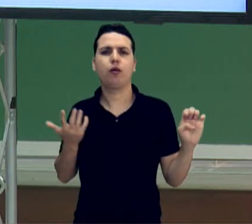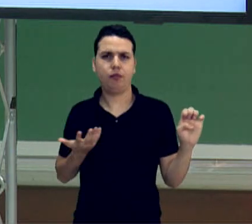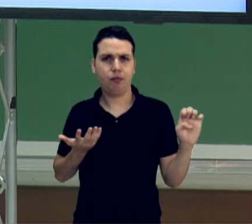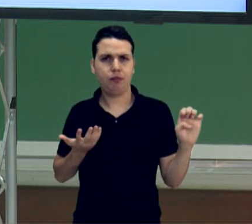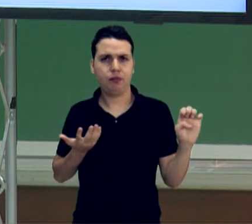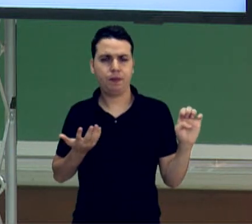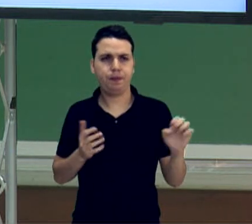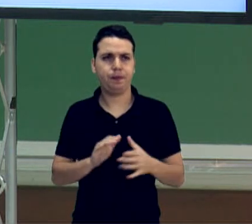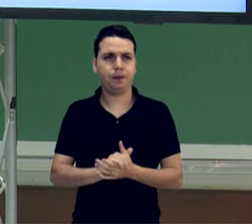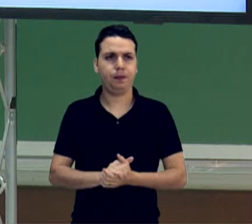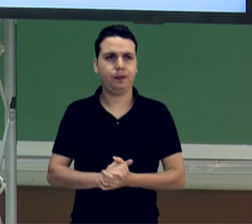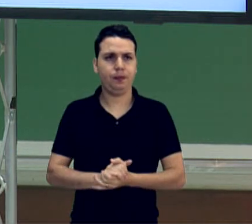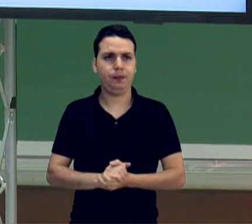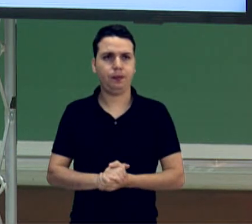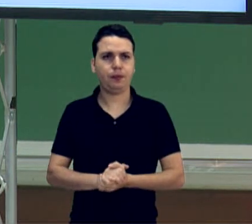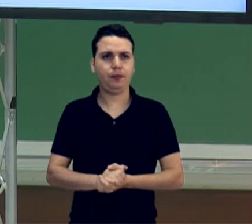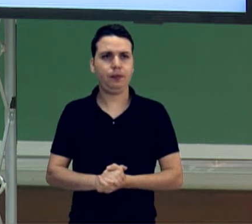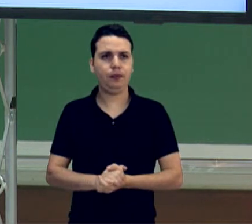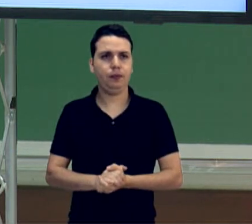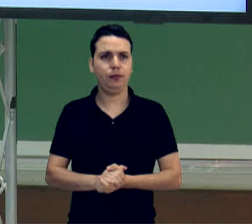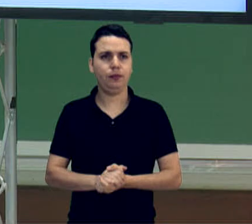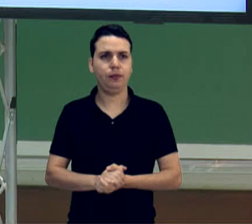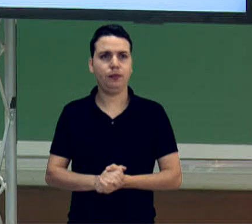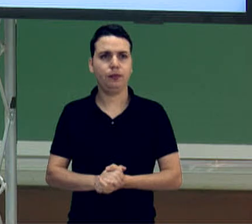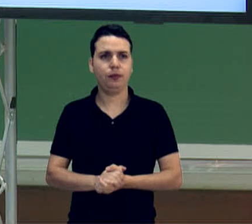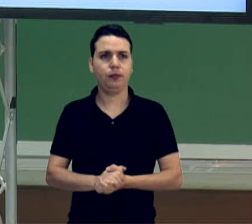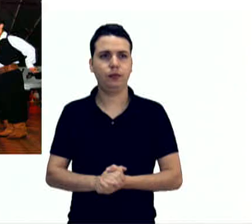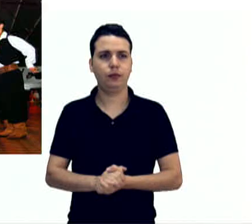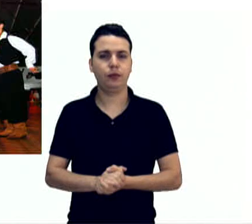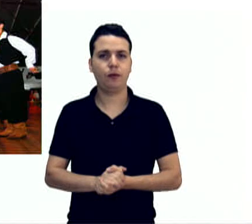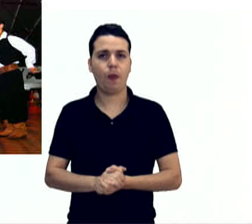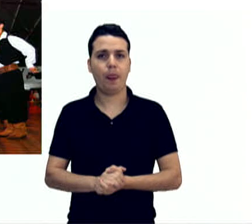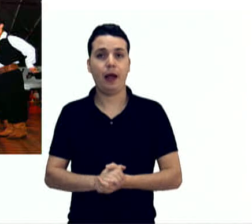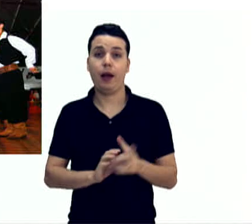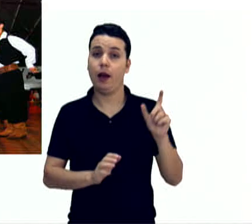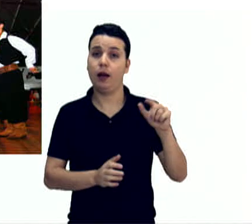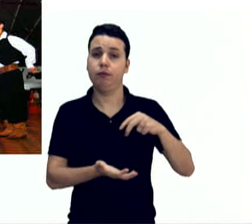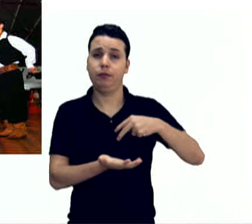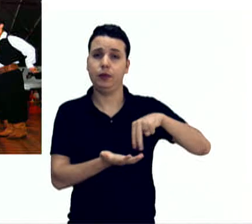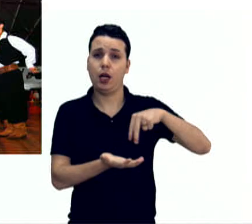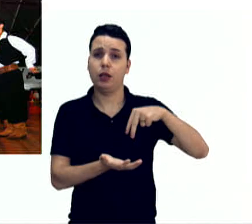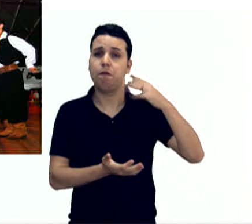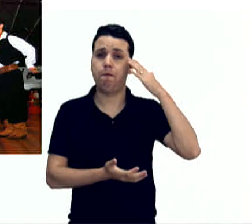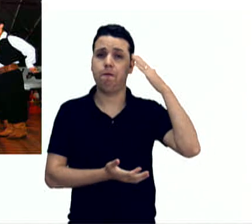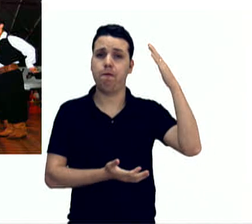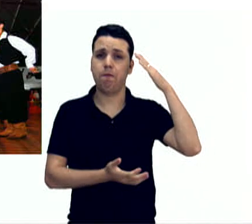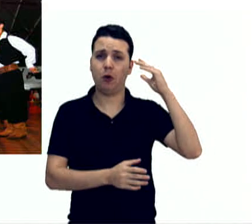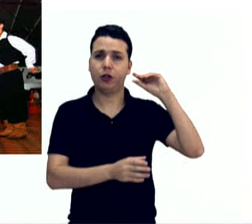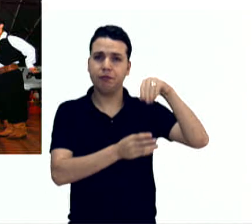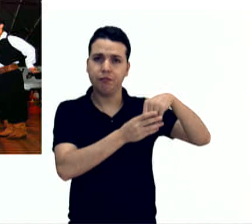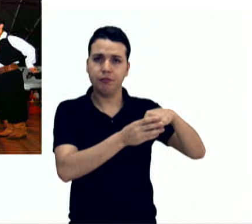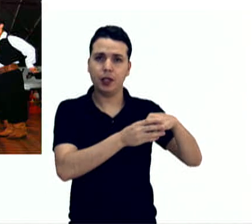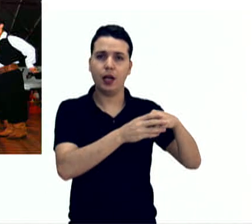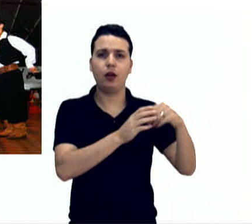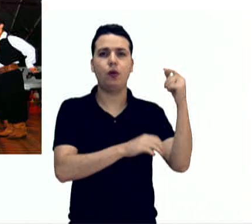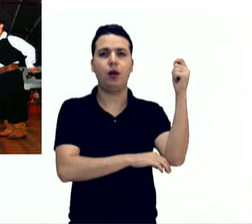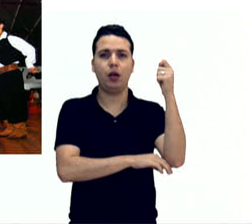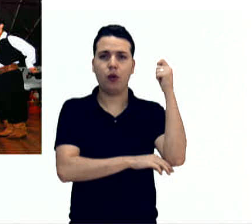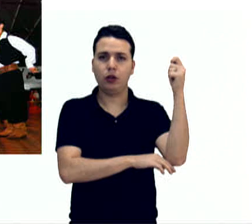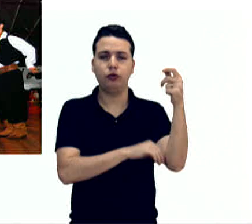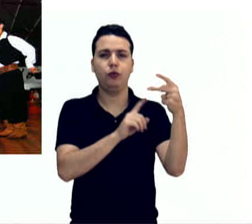outros que ainda vão vir. Prestem atenção. Então, ele tornou-se uma das danças mais populares no Rio Grande do Sul, Paraná, Santa